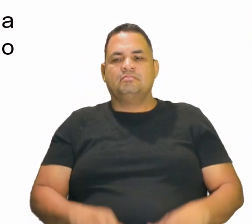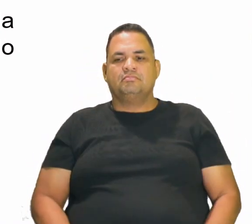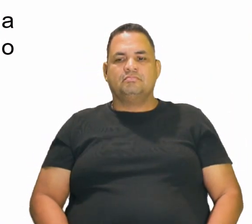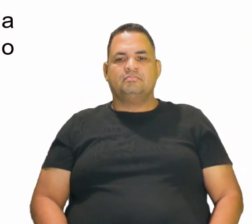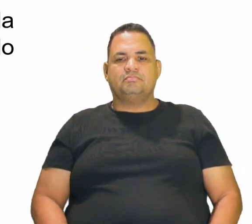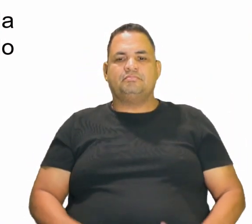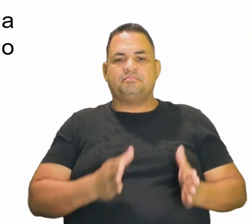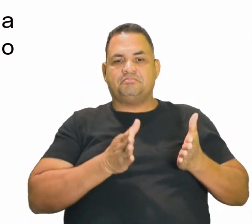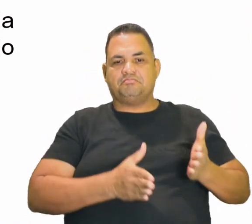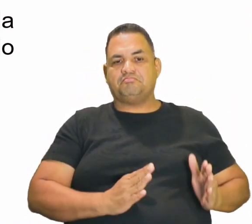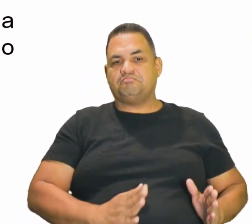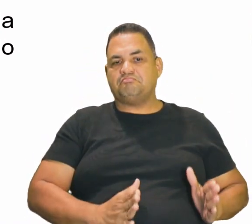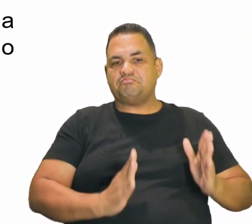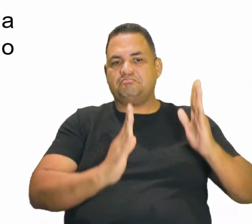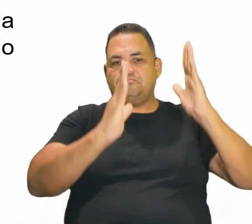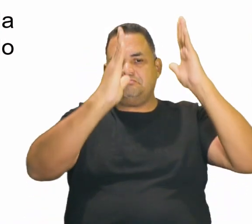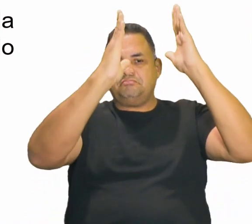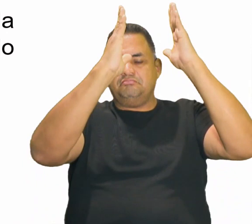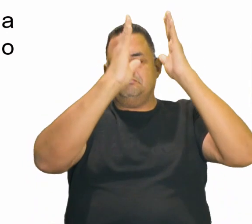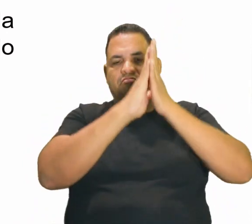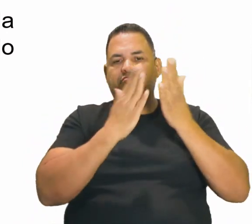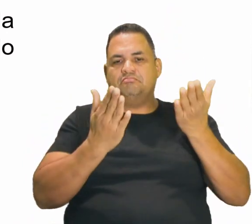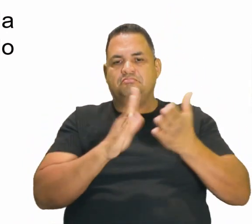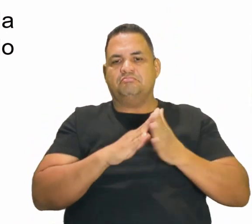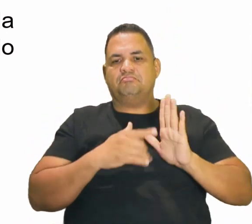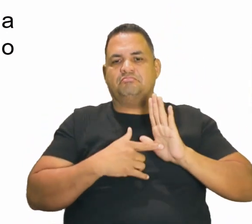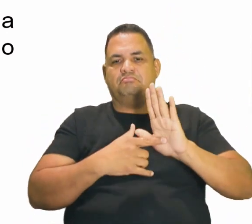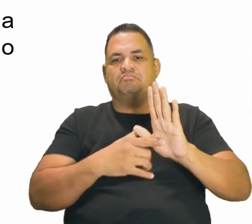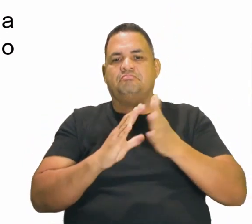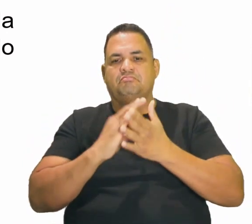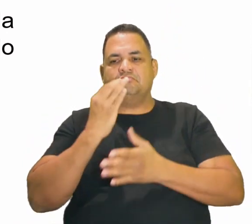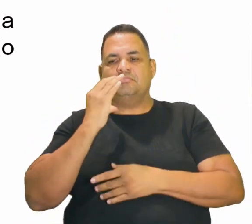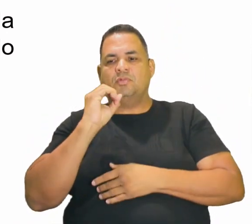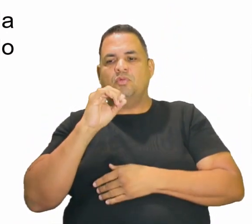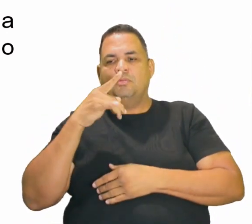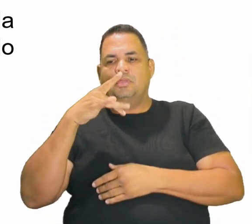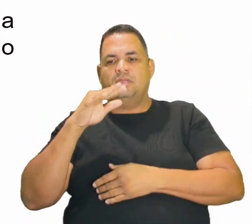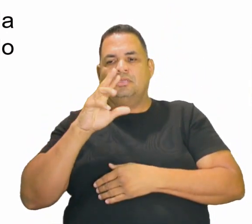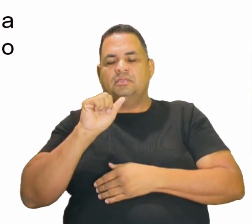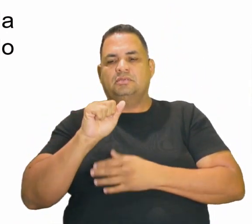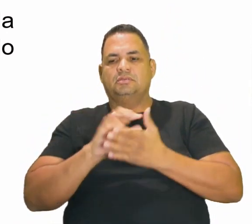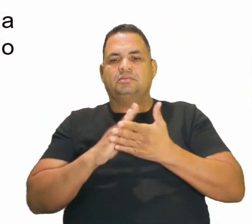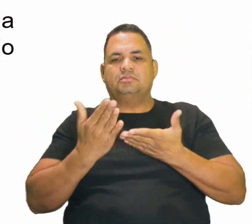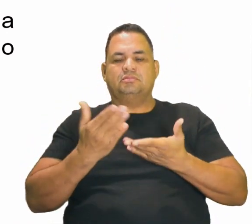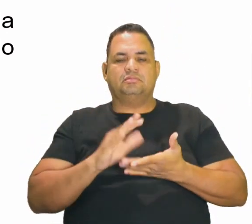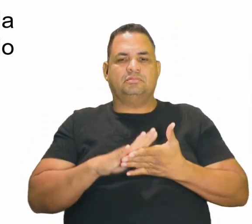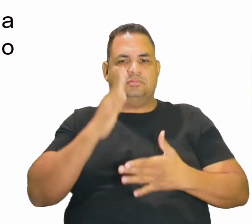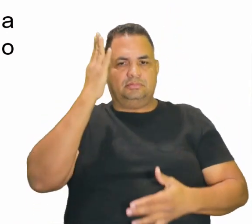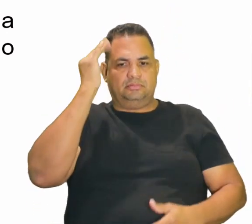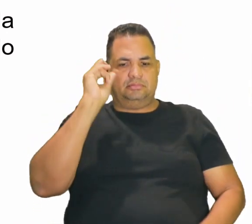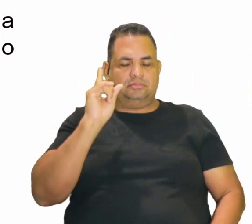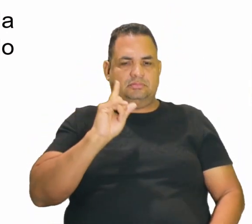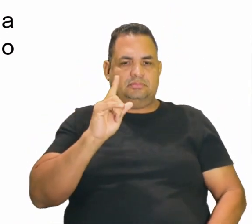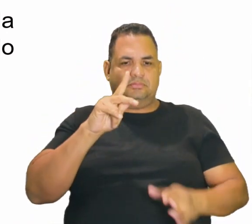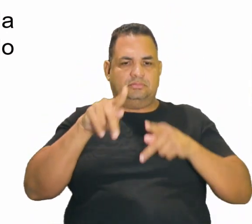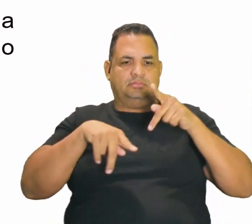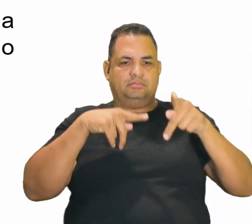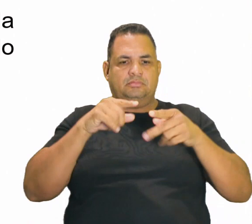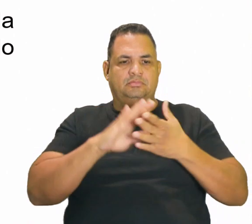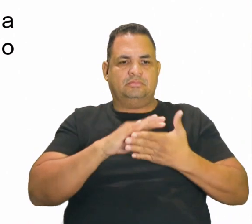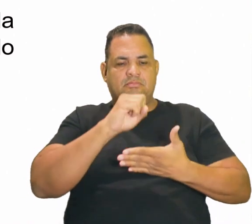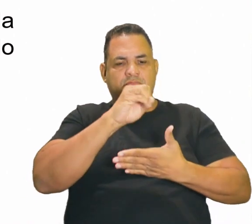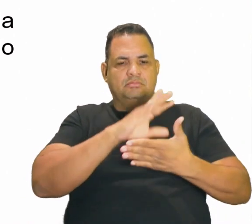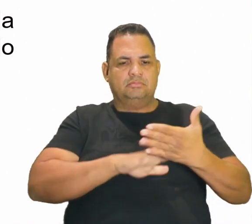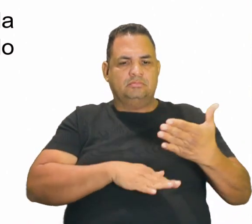prédios de teatro como apresentações de óperas enfim sabemos que não é Popular nenhuma das